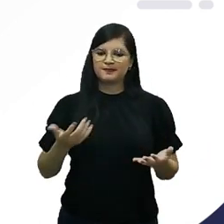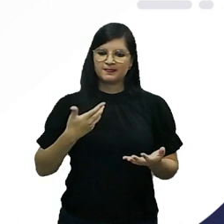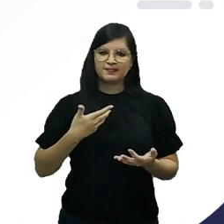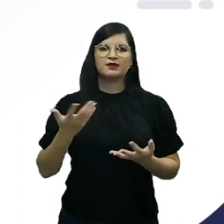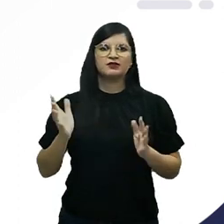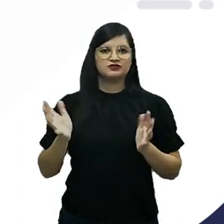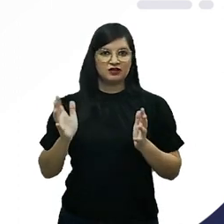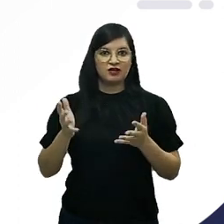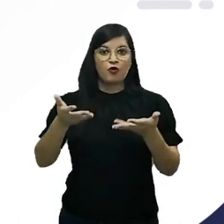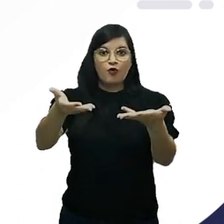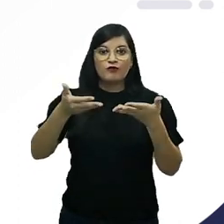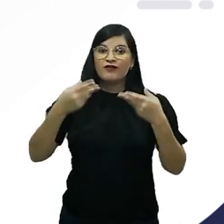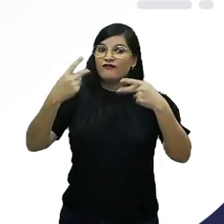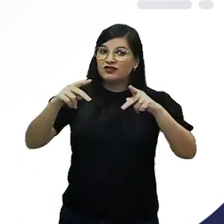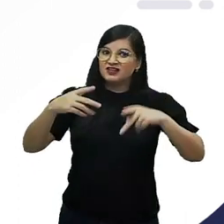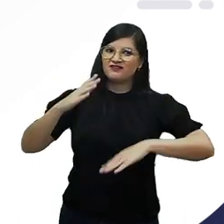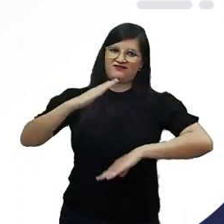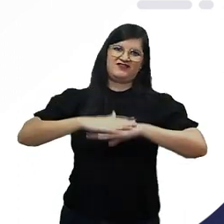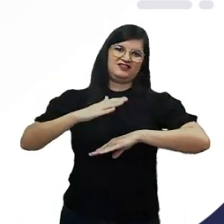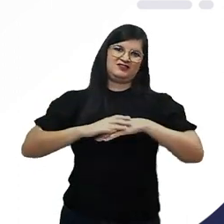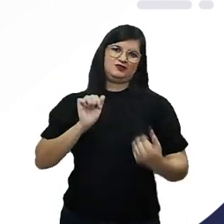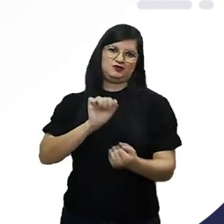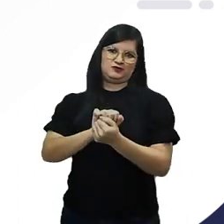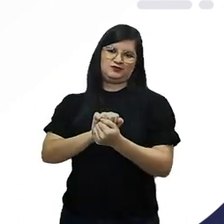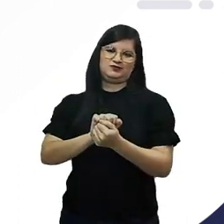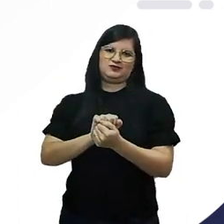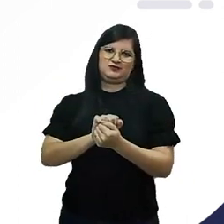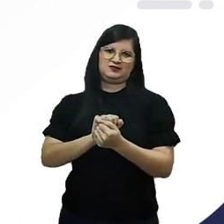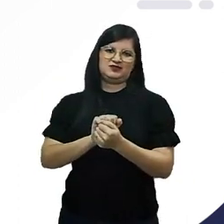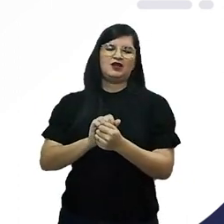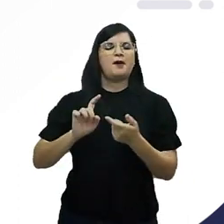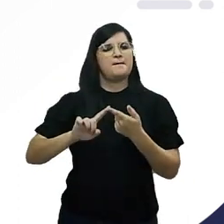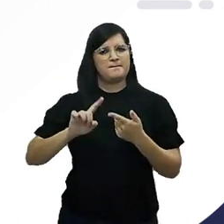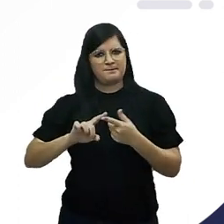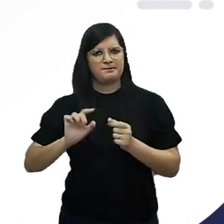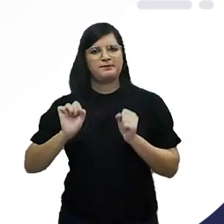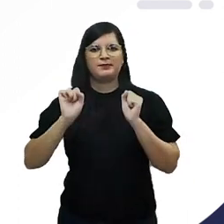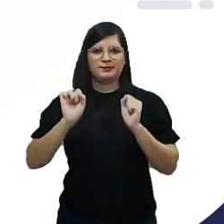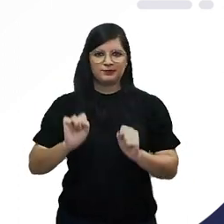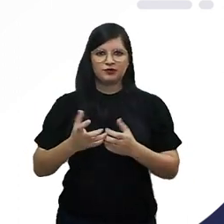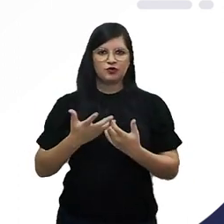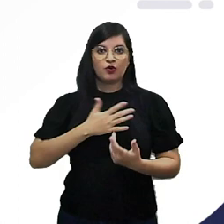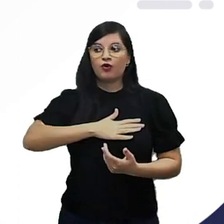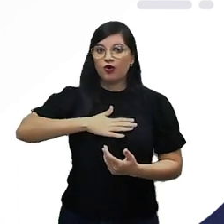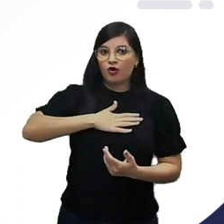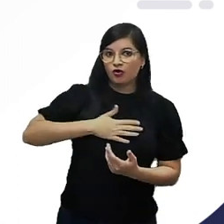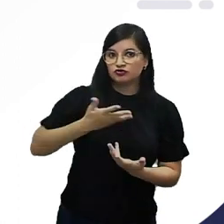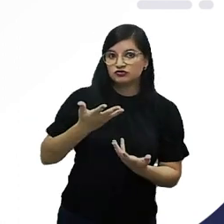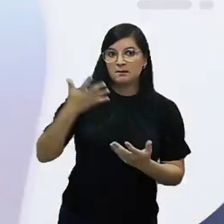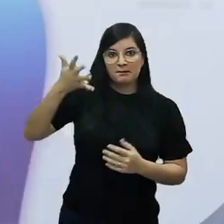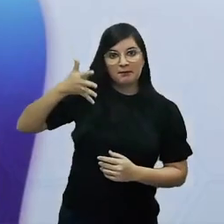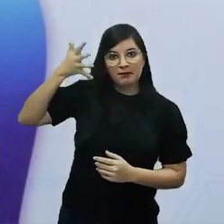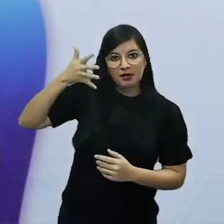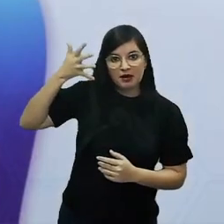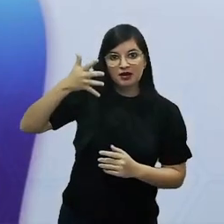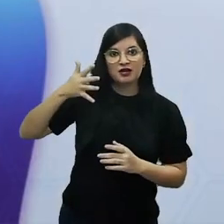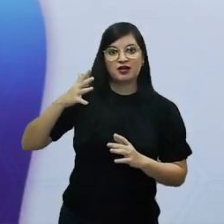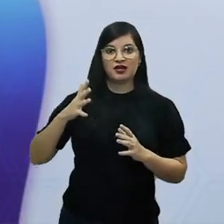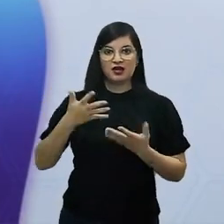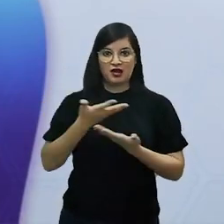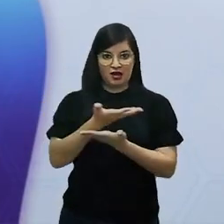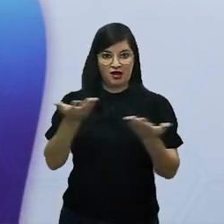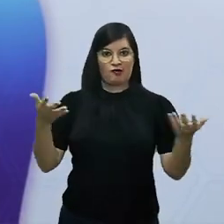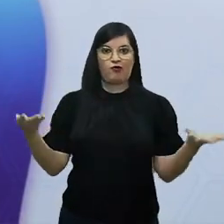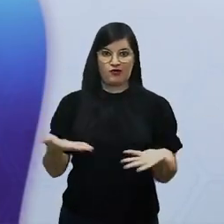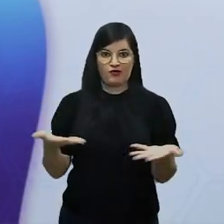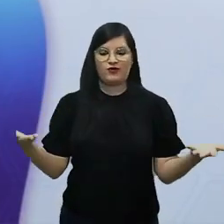aqui você, chamei você para ação, isso é um CTA. Do mesma forma, eu poderia fazer o seguinte, se você gostou de todas as palestras que eu trouxe para